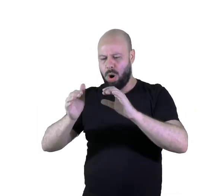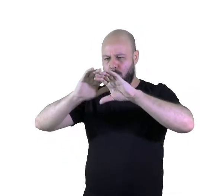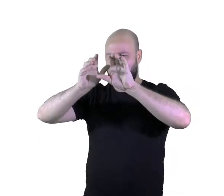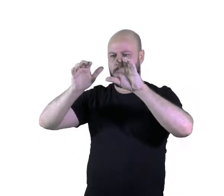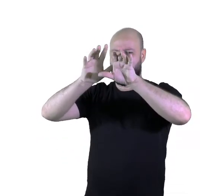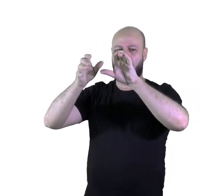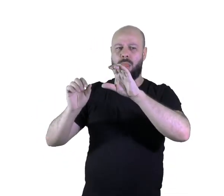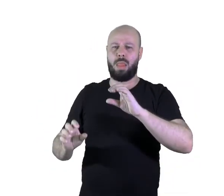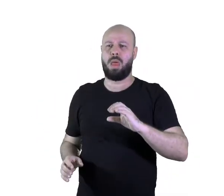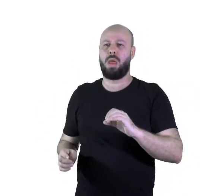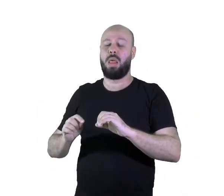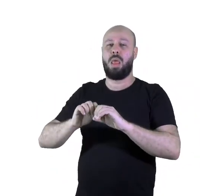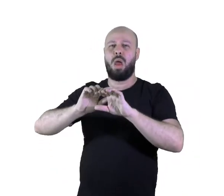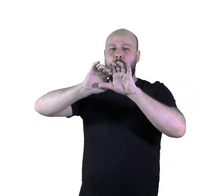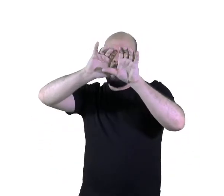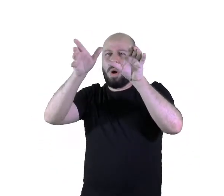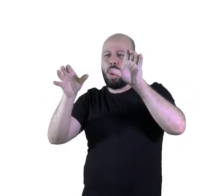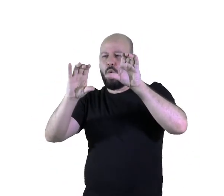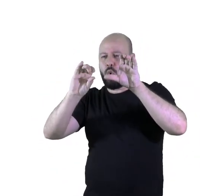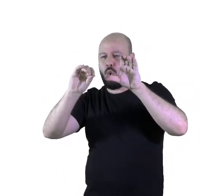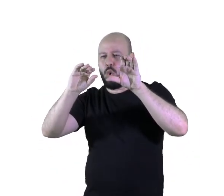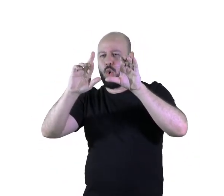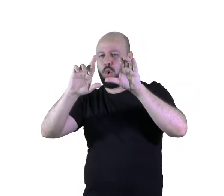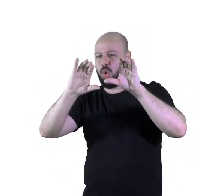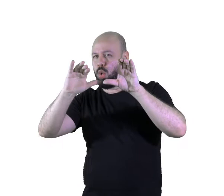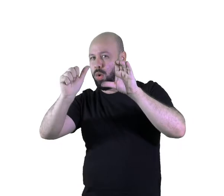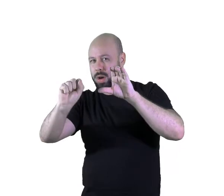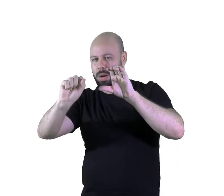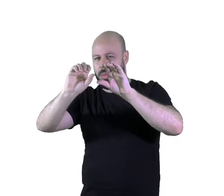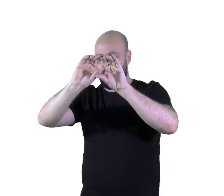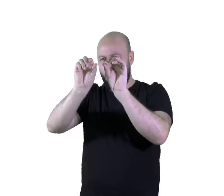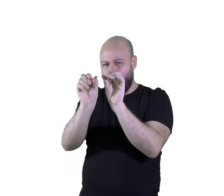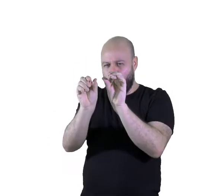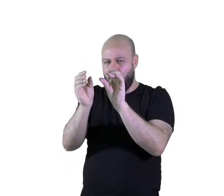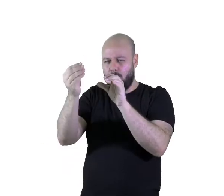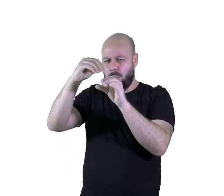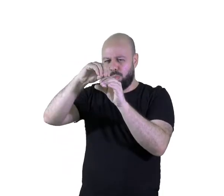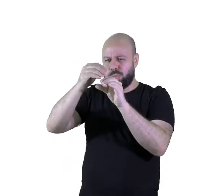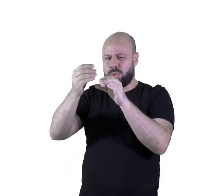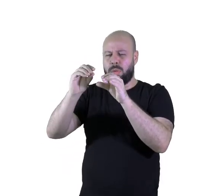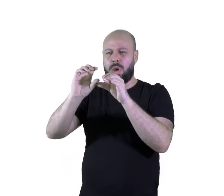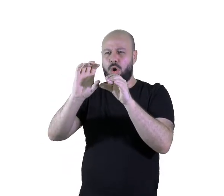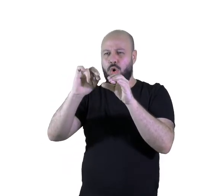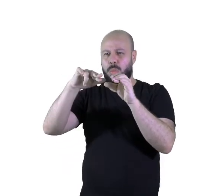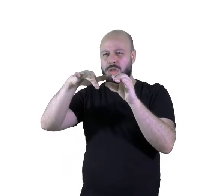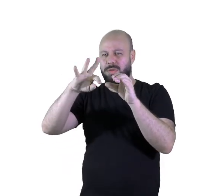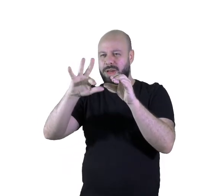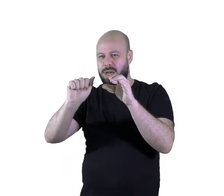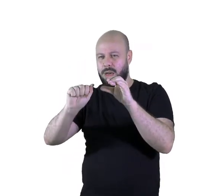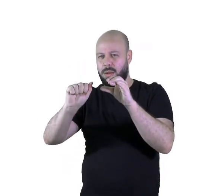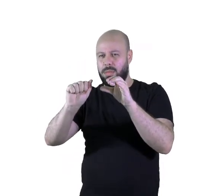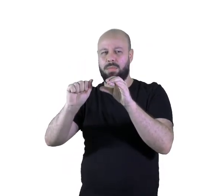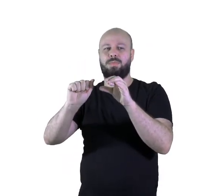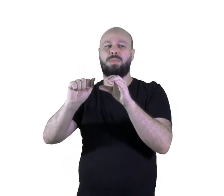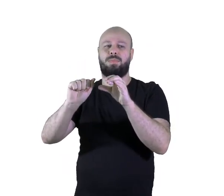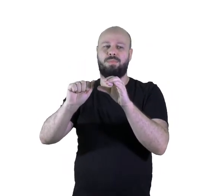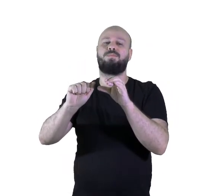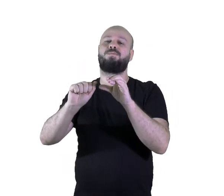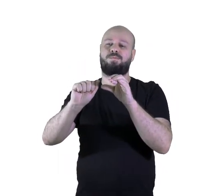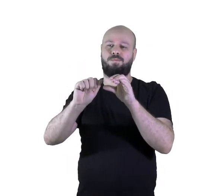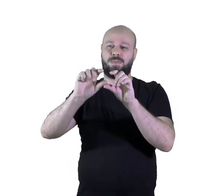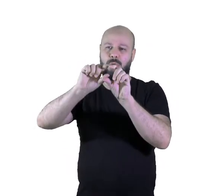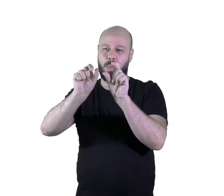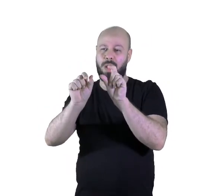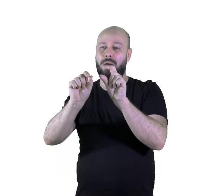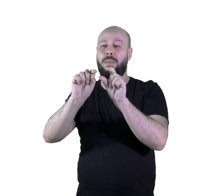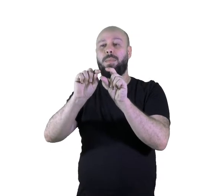que é a parte mais externa do Sol. Depois tem a cromosfera, que é uma outra camada que também é fora